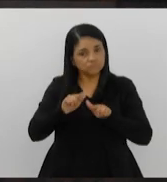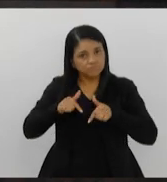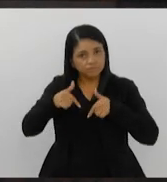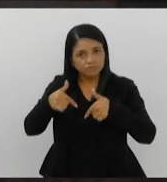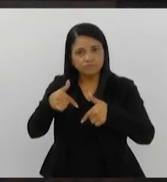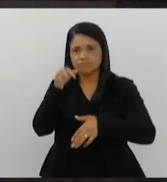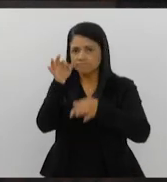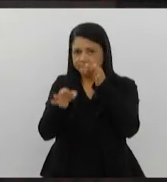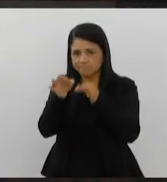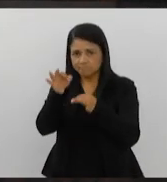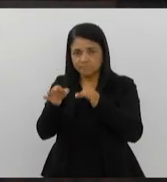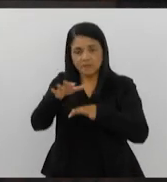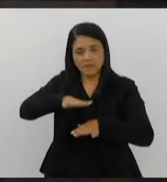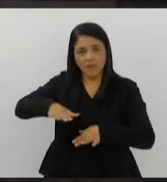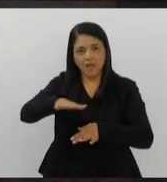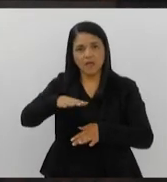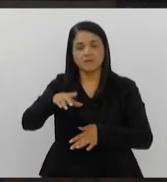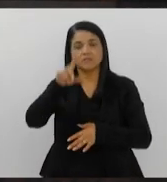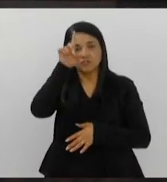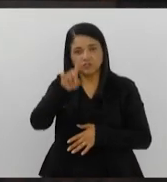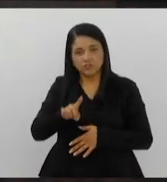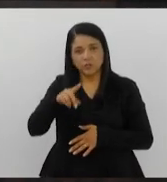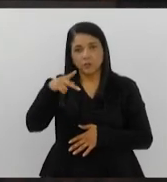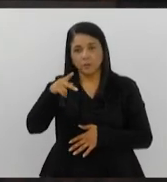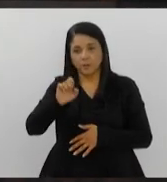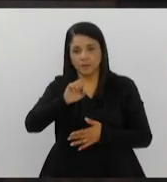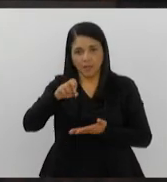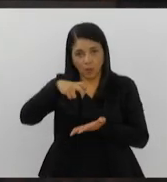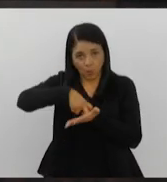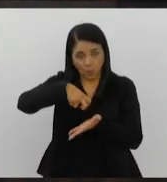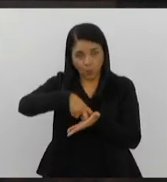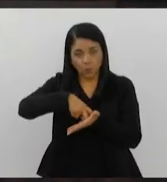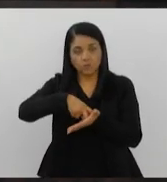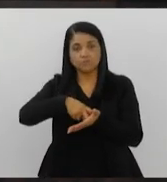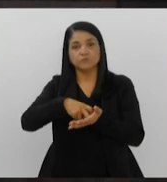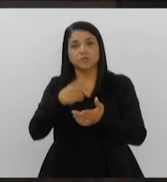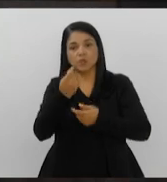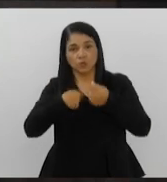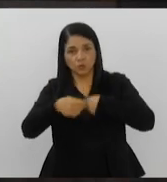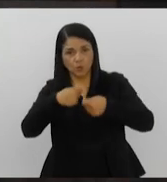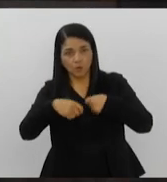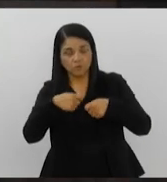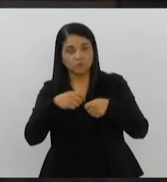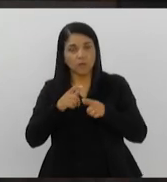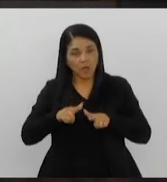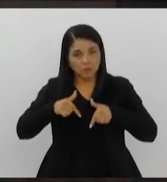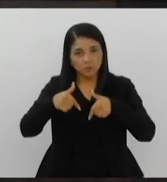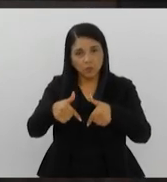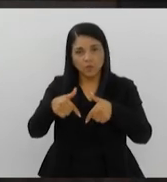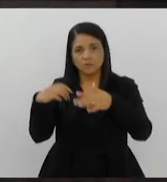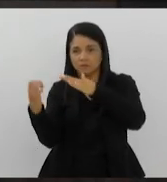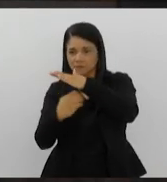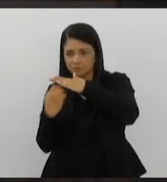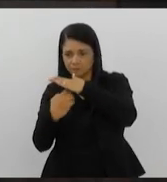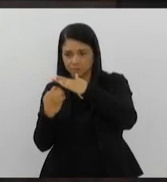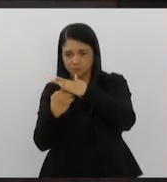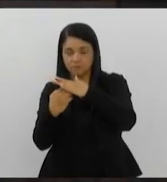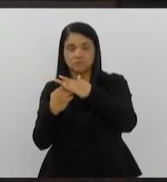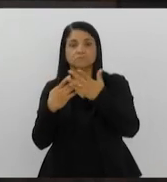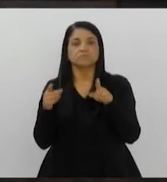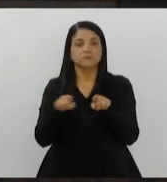jurídica na área de direito penal e econômico atuando juntas instituições financeiras corporações